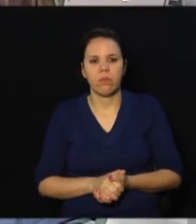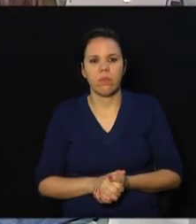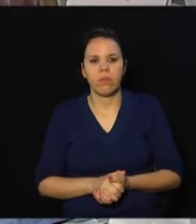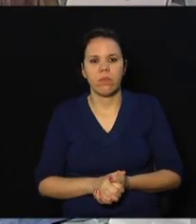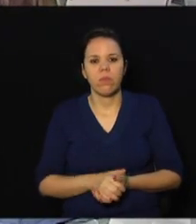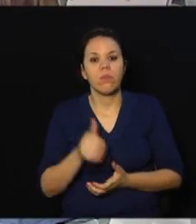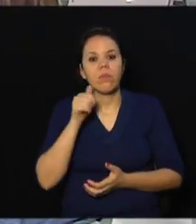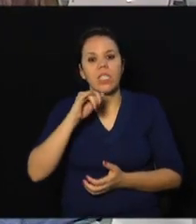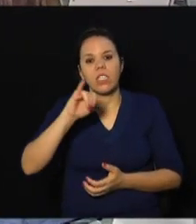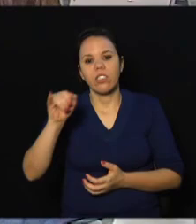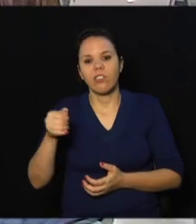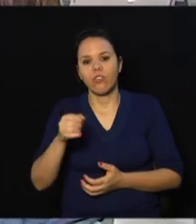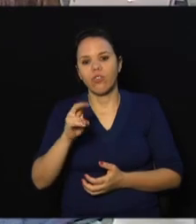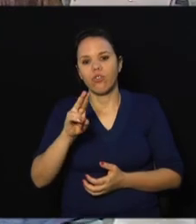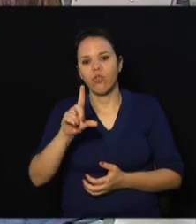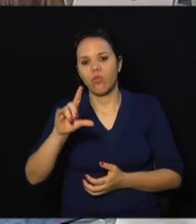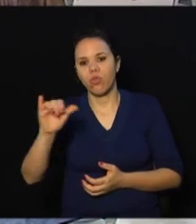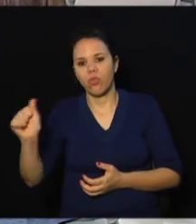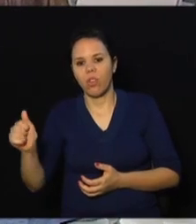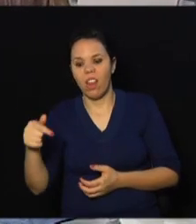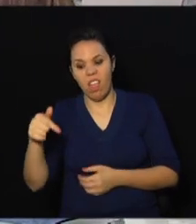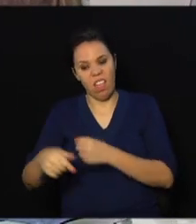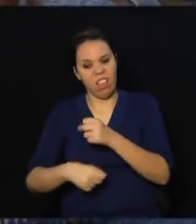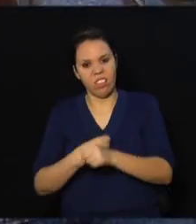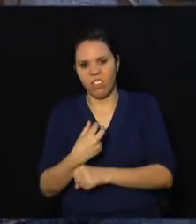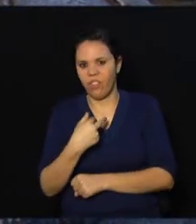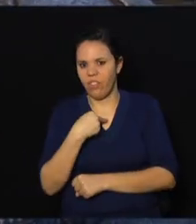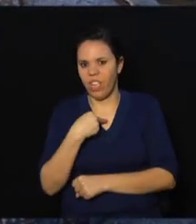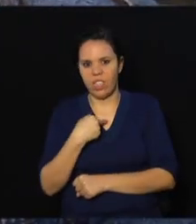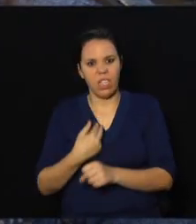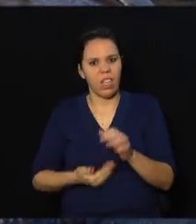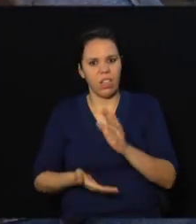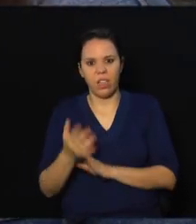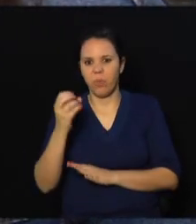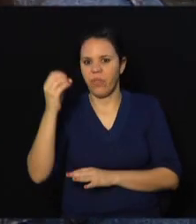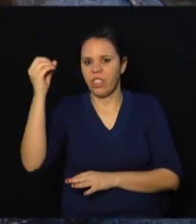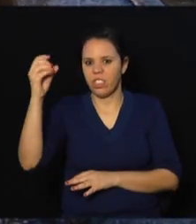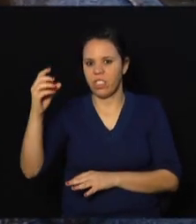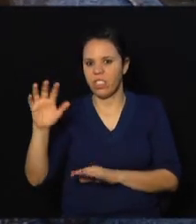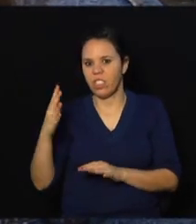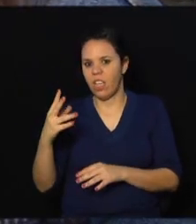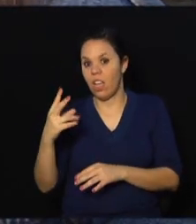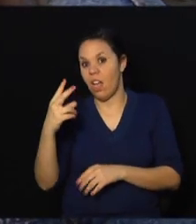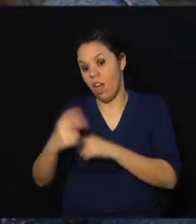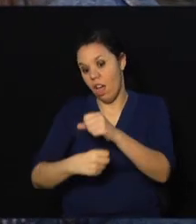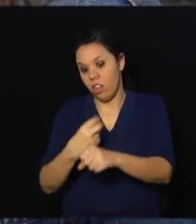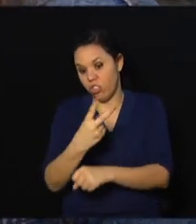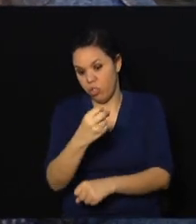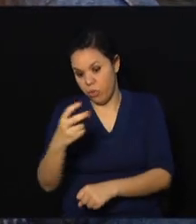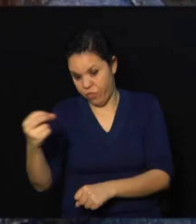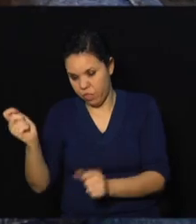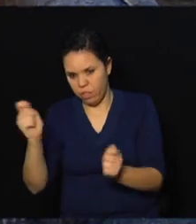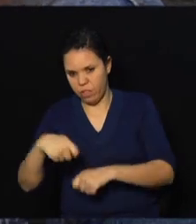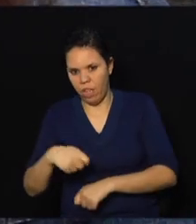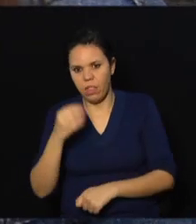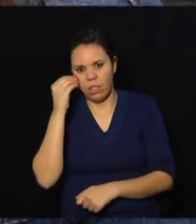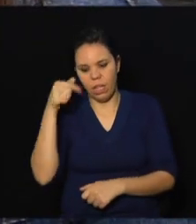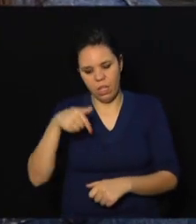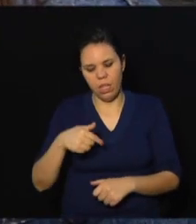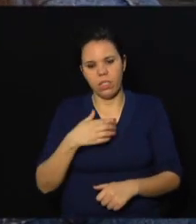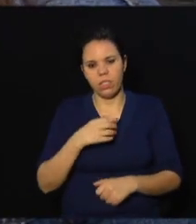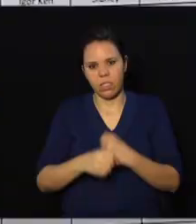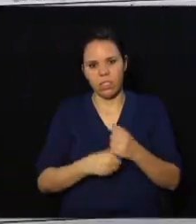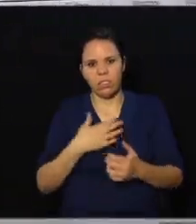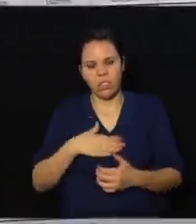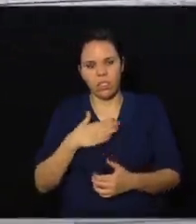já sabe que esse ano não vai dar para viajar. Esse ano não, quem sabe no ano que vem, né? Esse ano ainda é um pouco de descanso